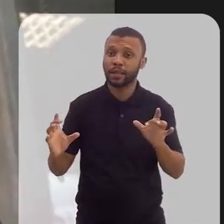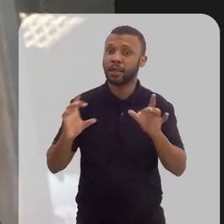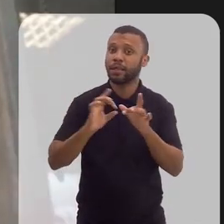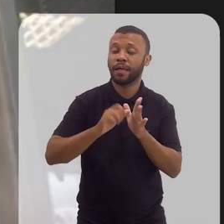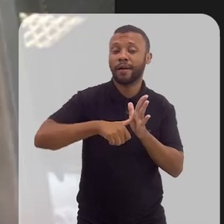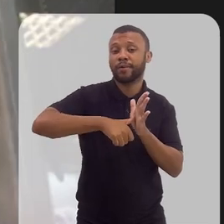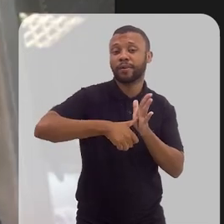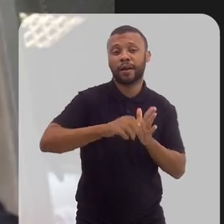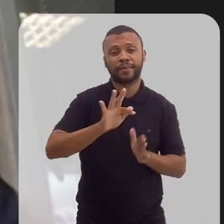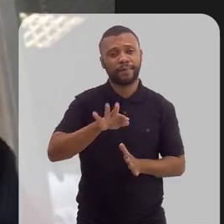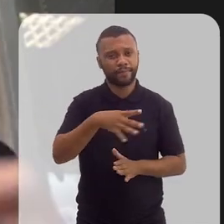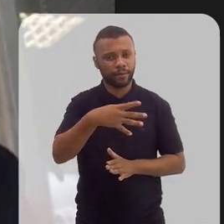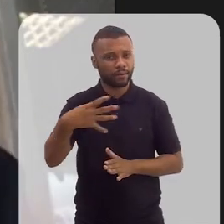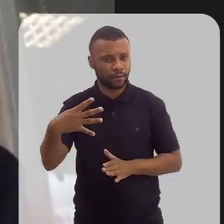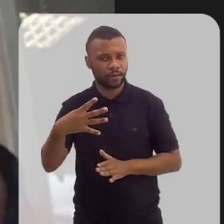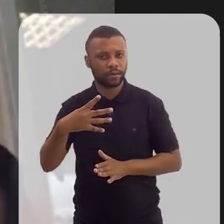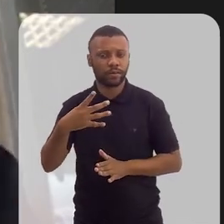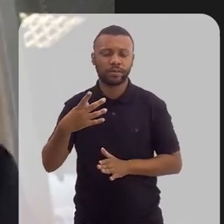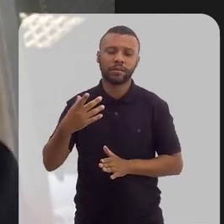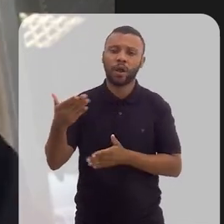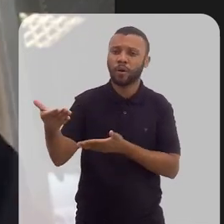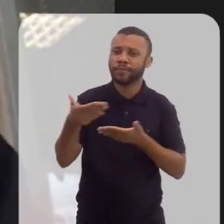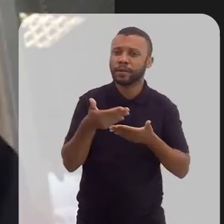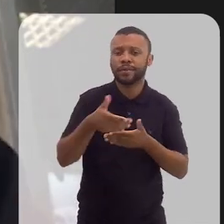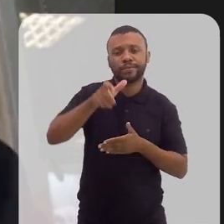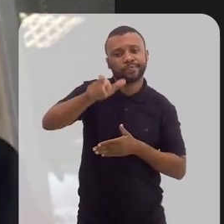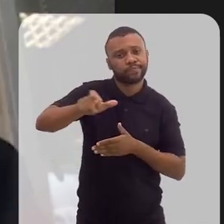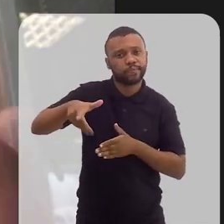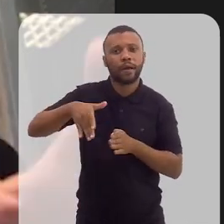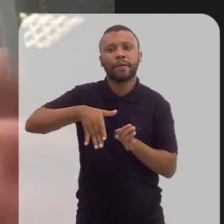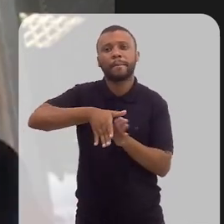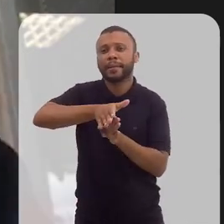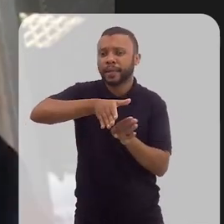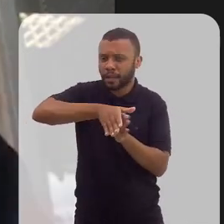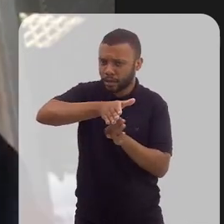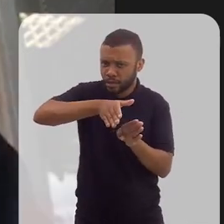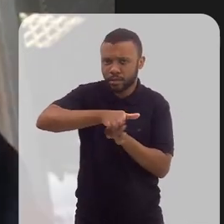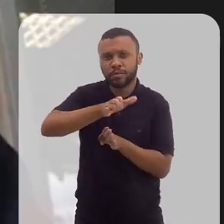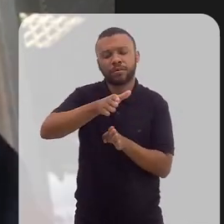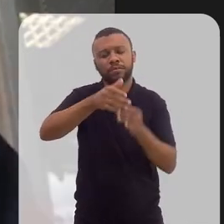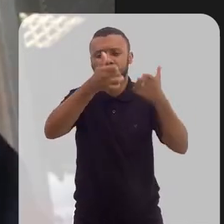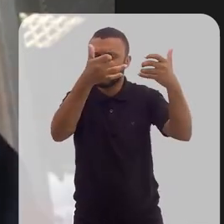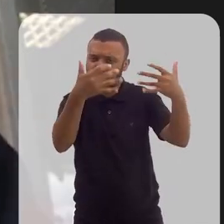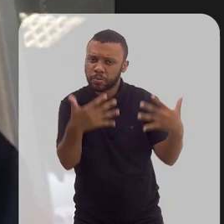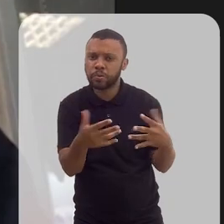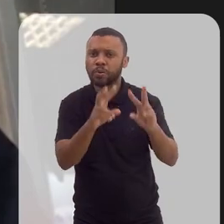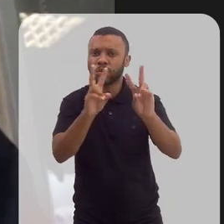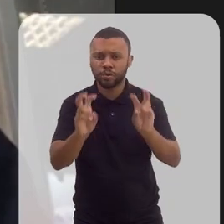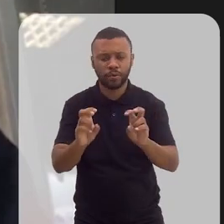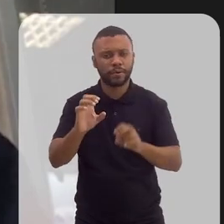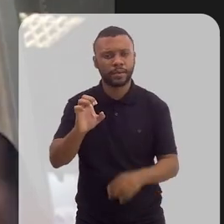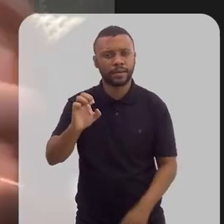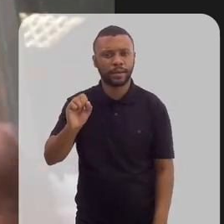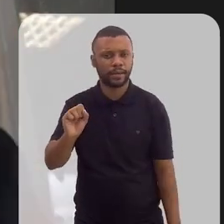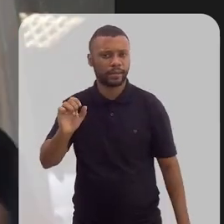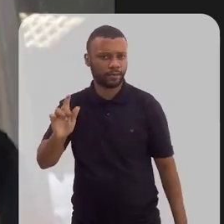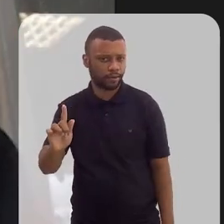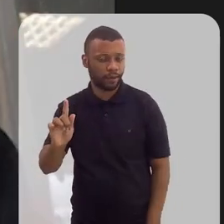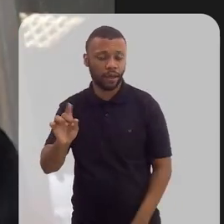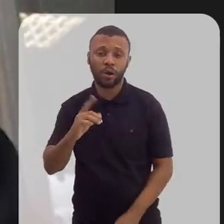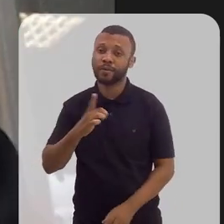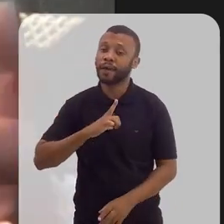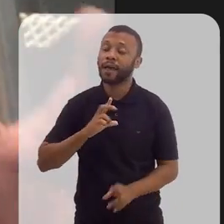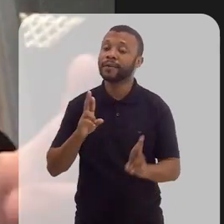Firjan. Nós trouxemos especialistas em ESG dessas empresas, ou que